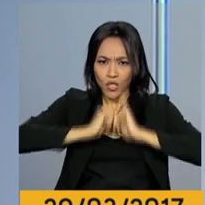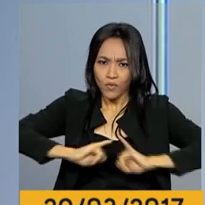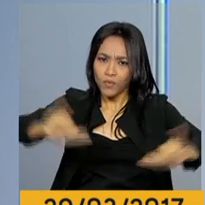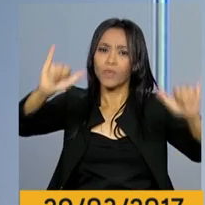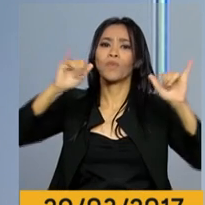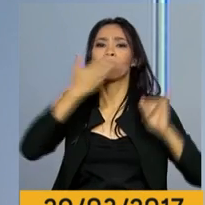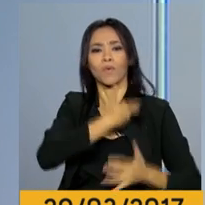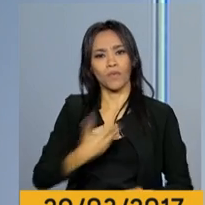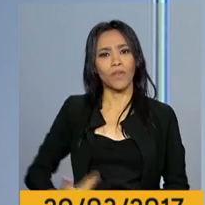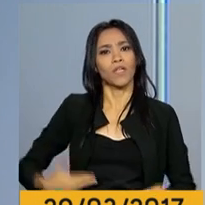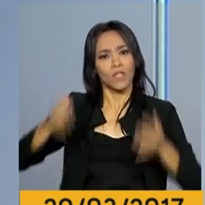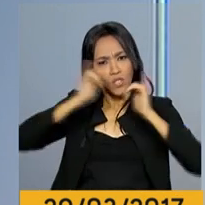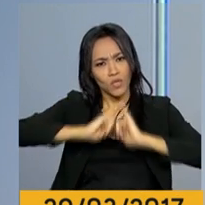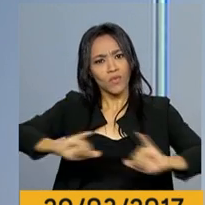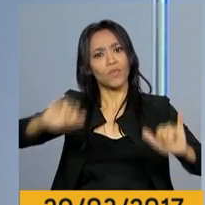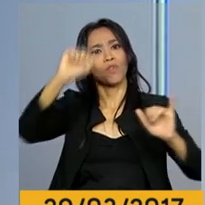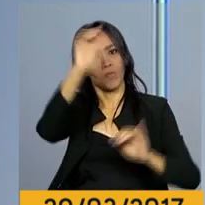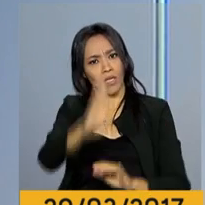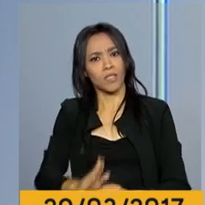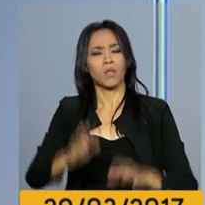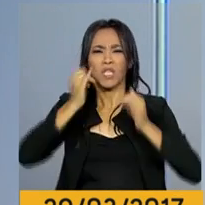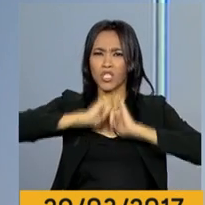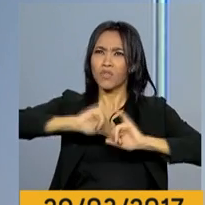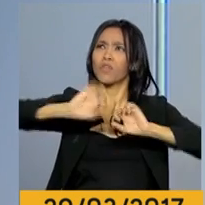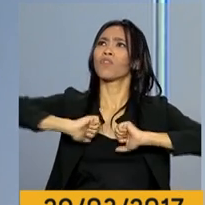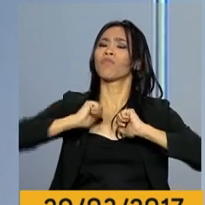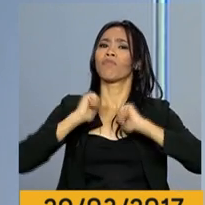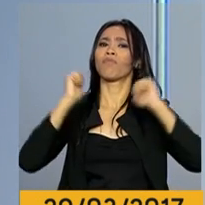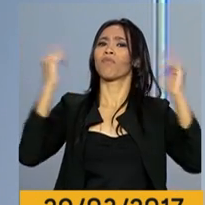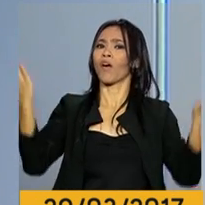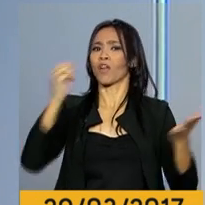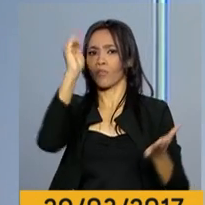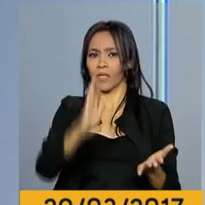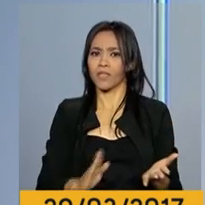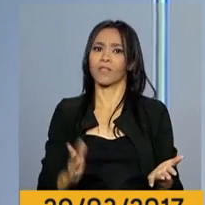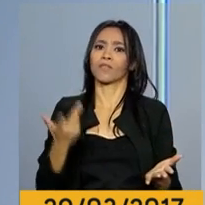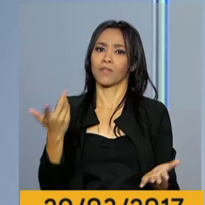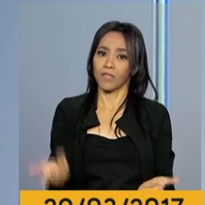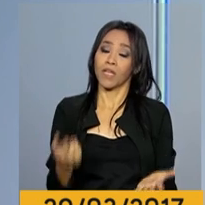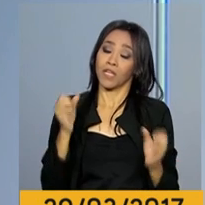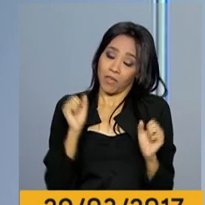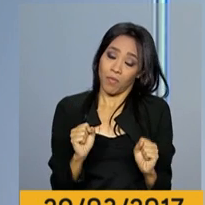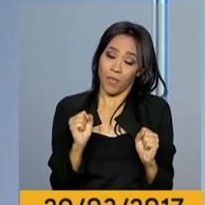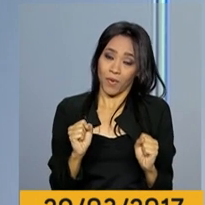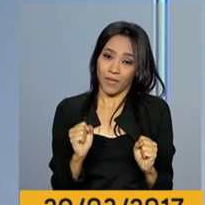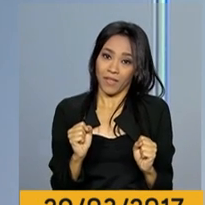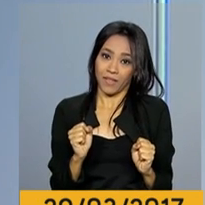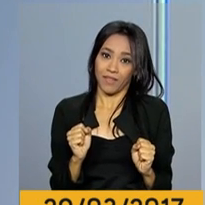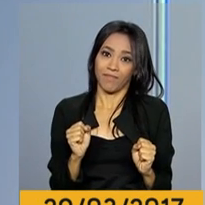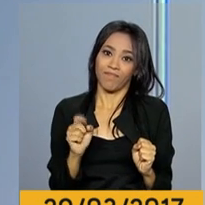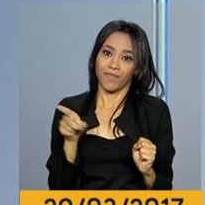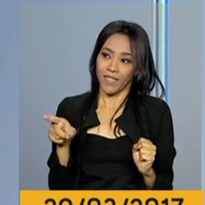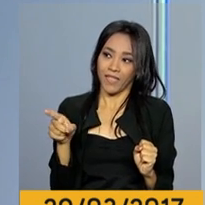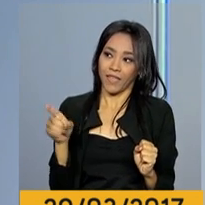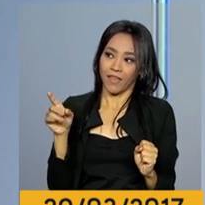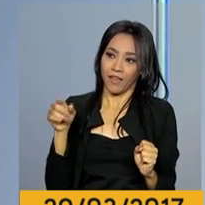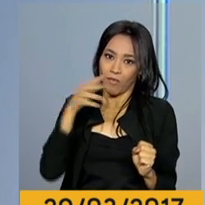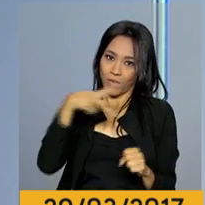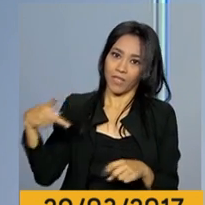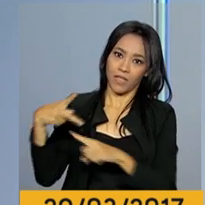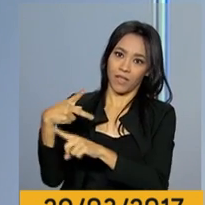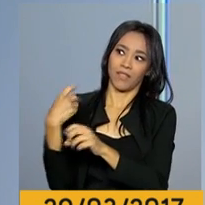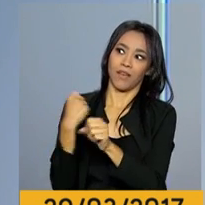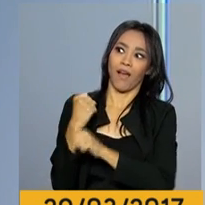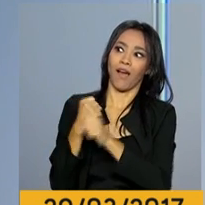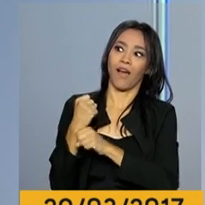erro divulgue aqui no brasil divulga no exterior que as palavras alexandre poderiam perfeitamente ser ditas ele também tanto tempo